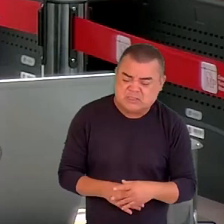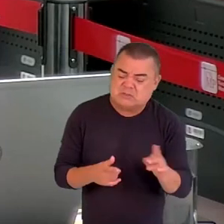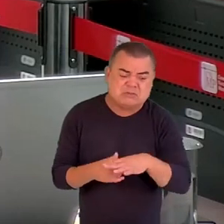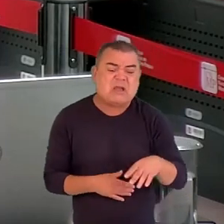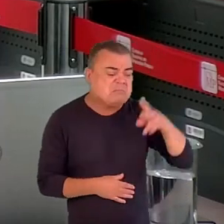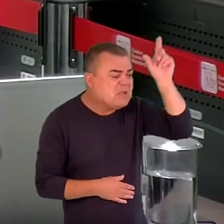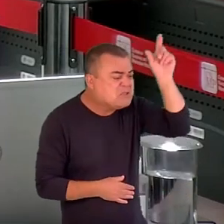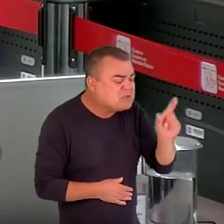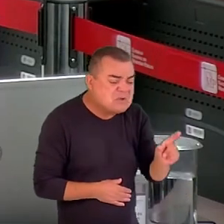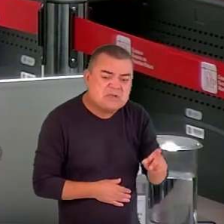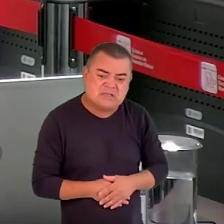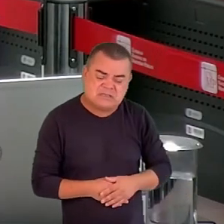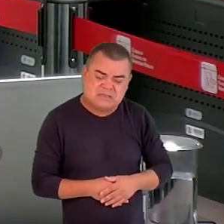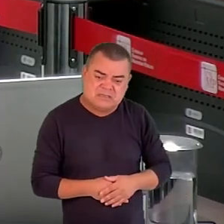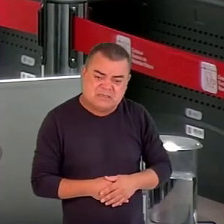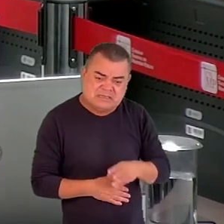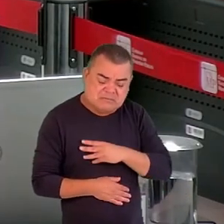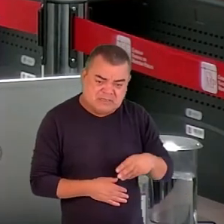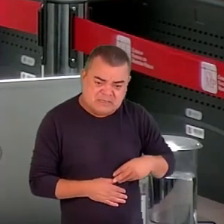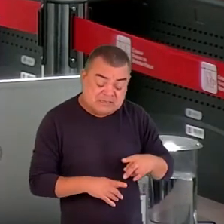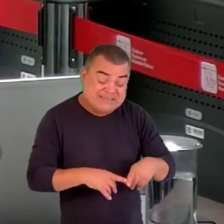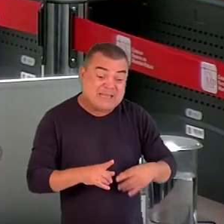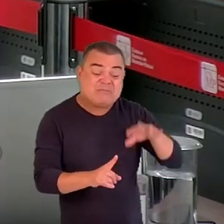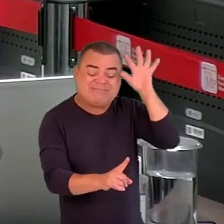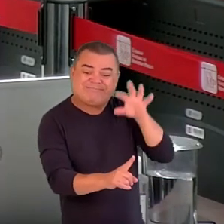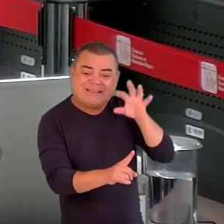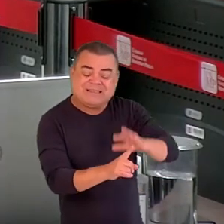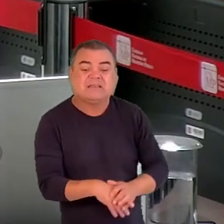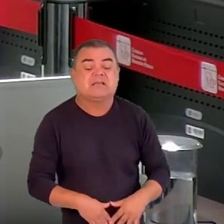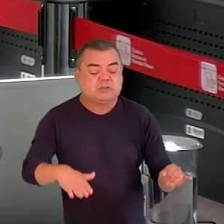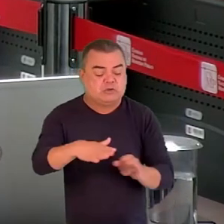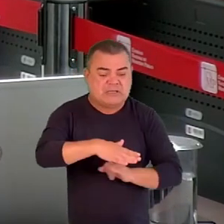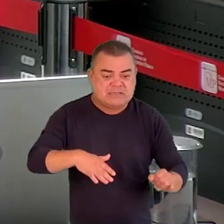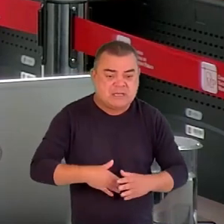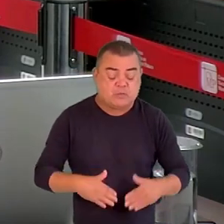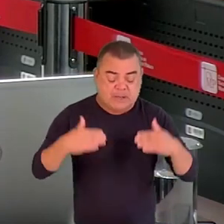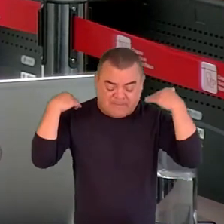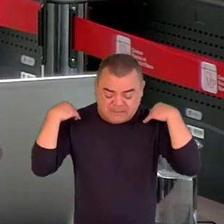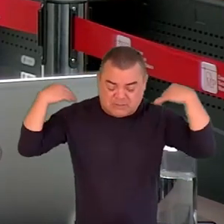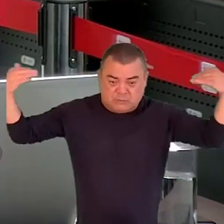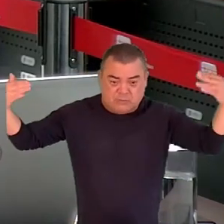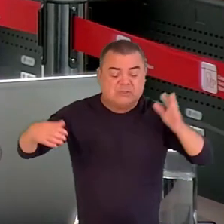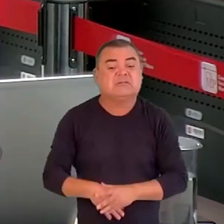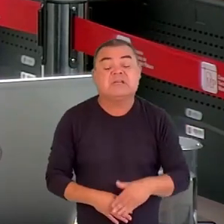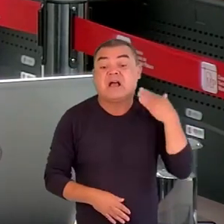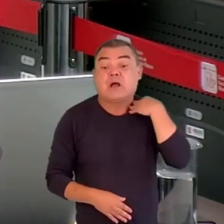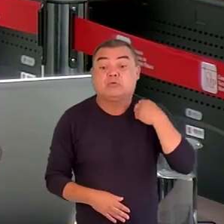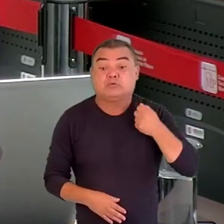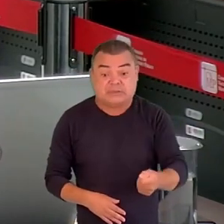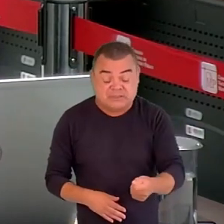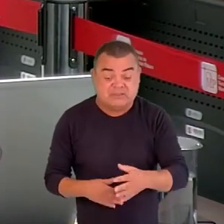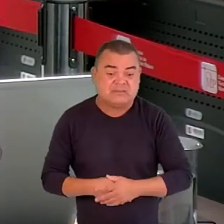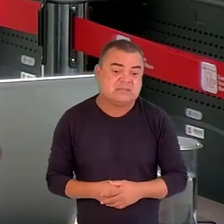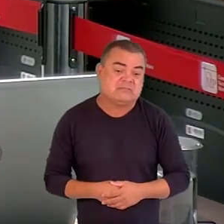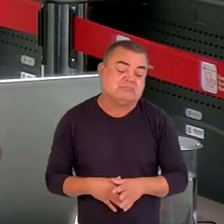ministra, à mulher, mas é um ataque à instituição, é um ataque à magistratura, e isso não